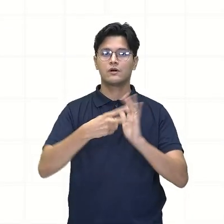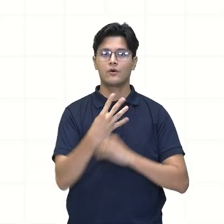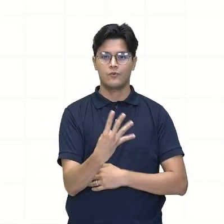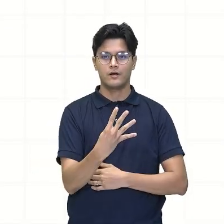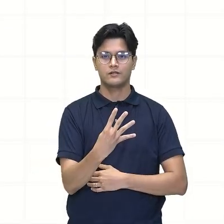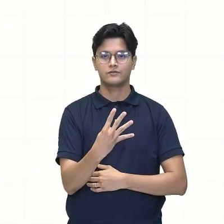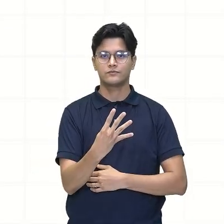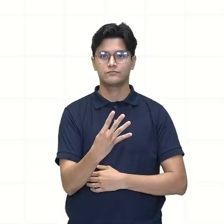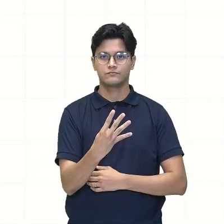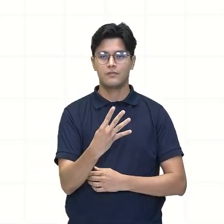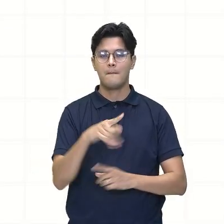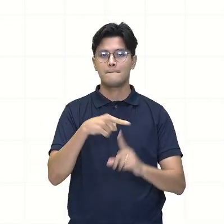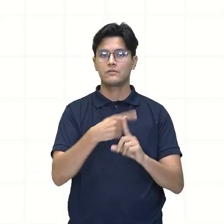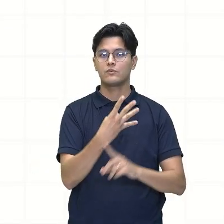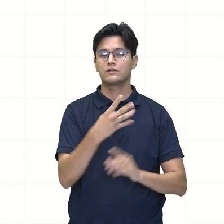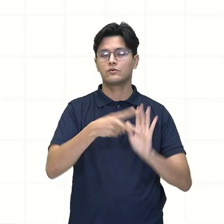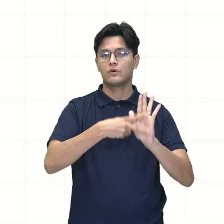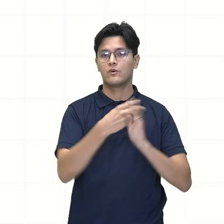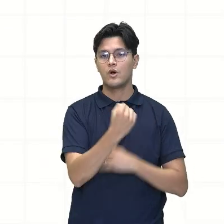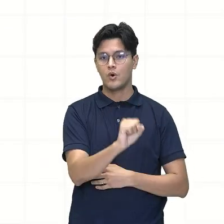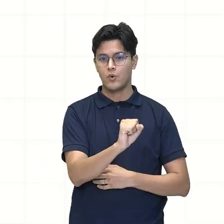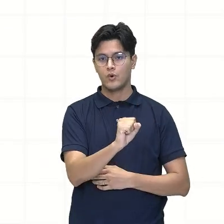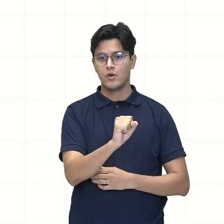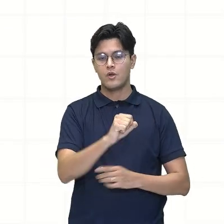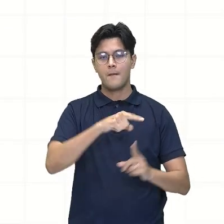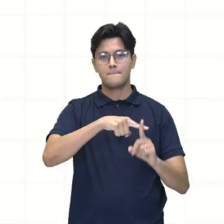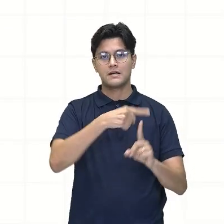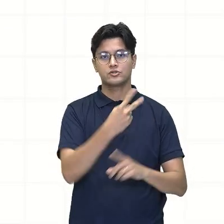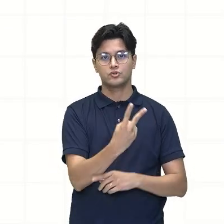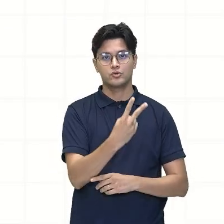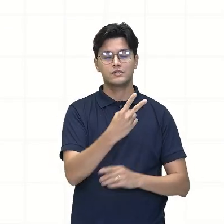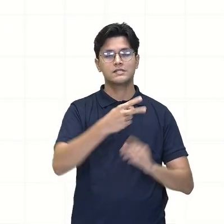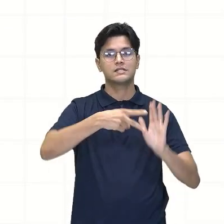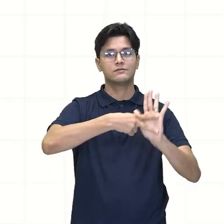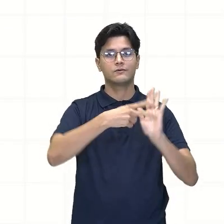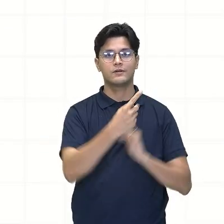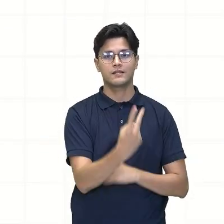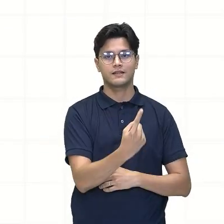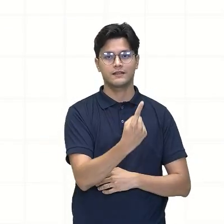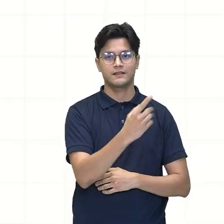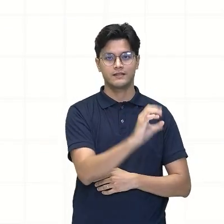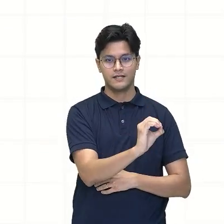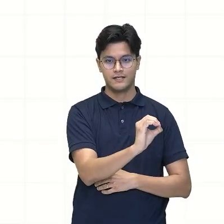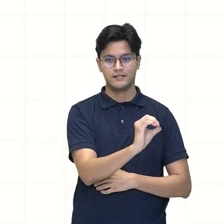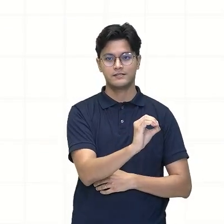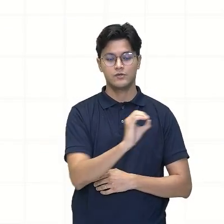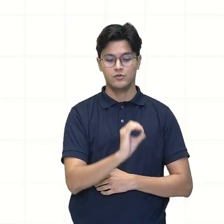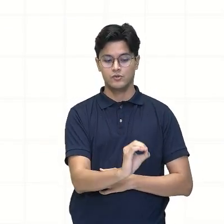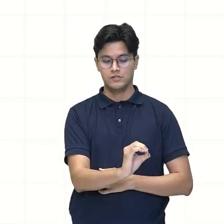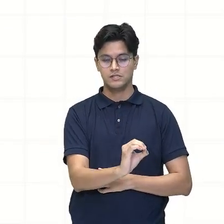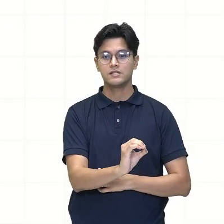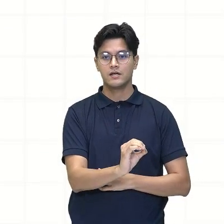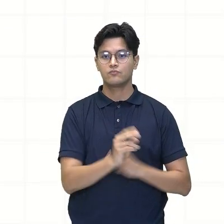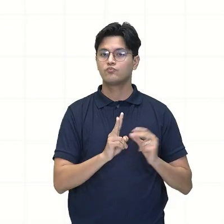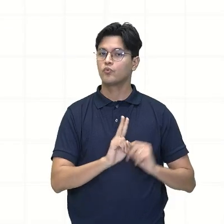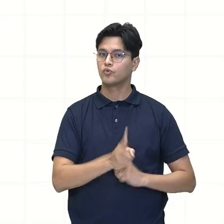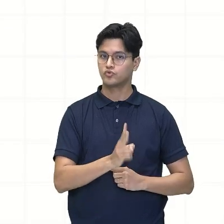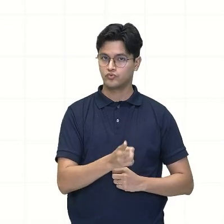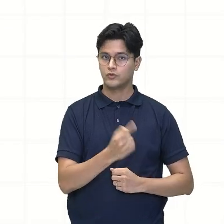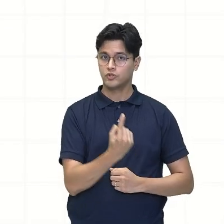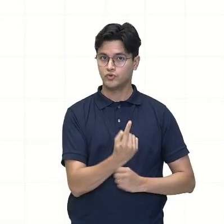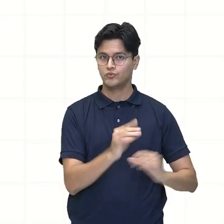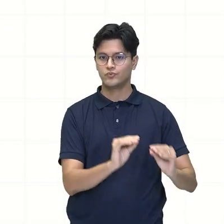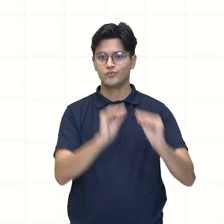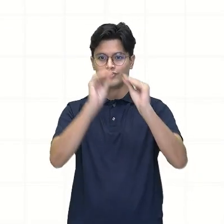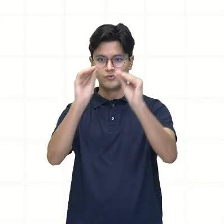8. 8 mais 2, 10. Fica o 0 e vai 1. 8 mais 5,